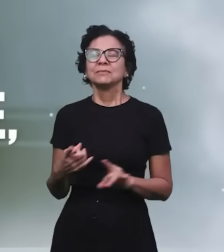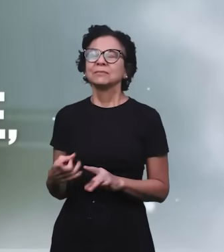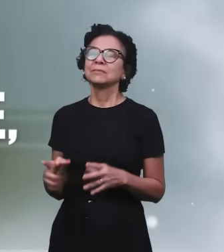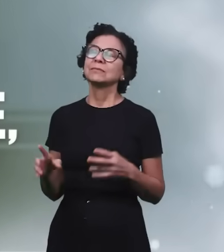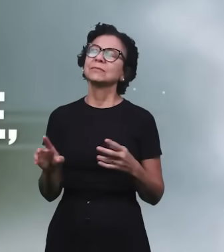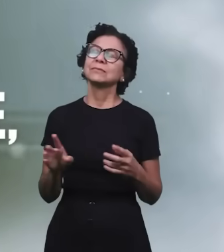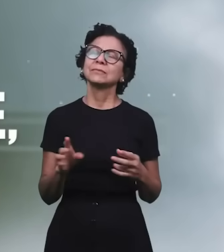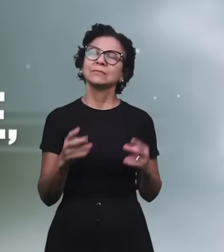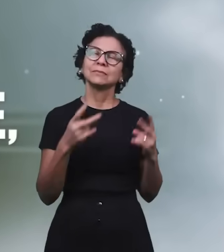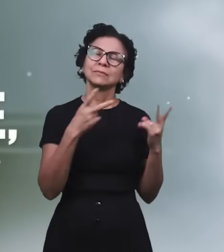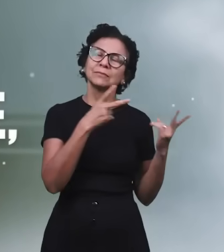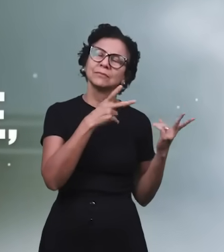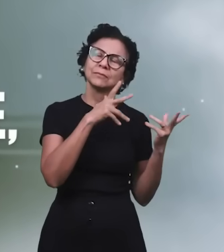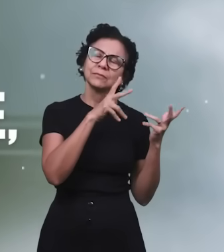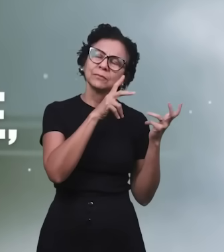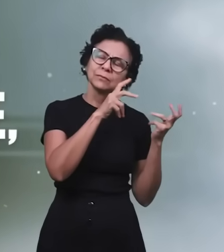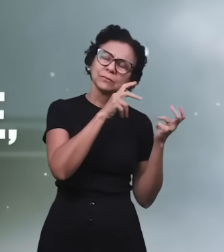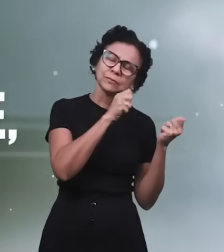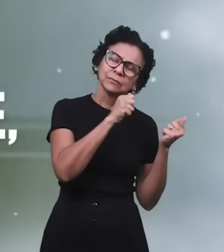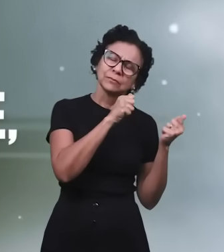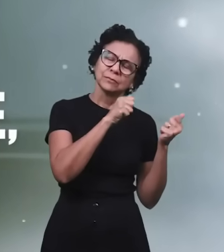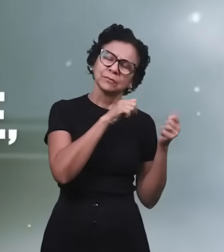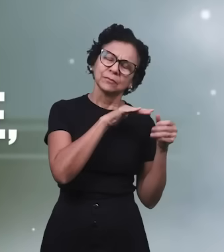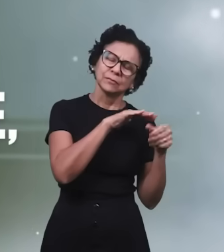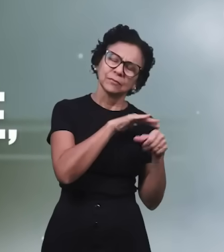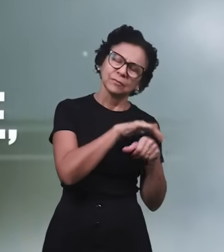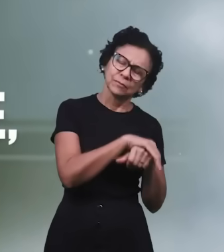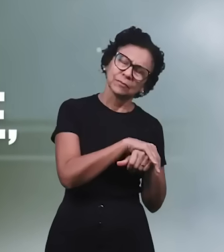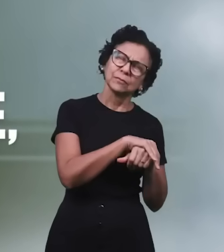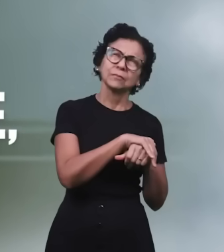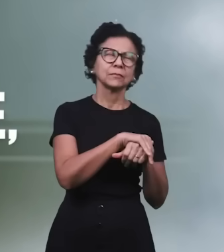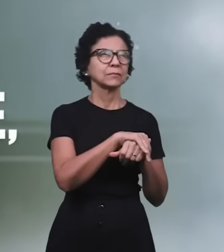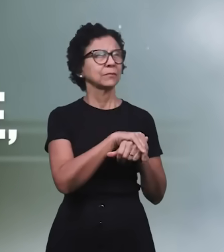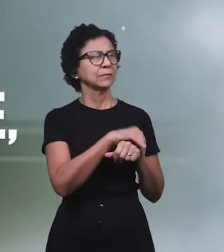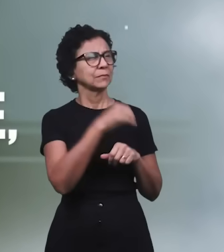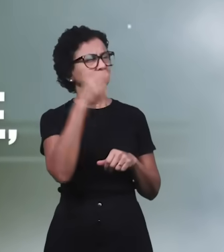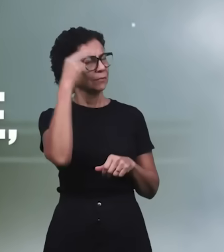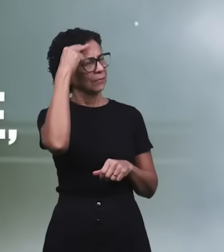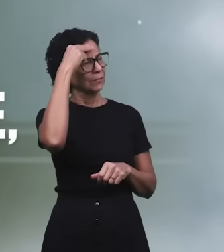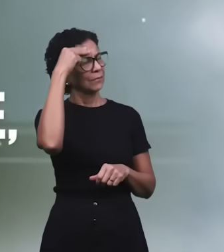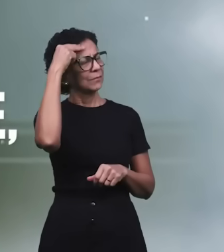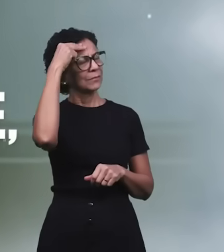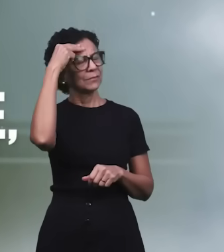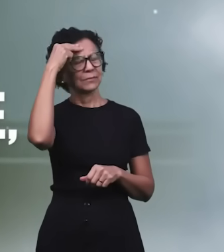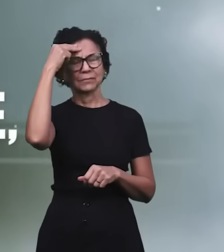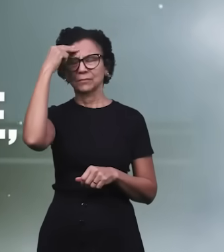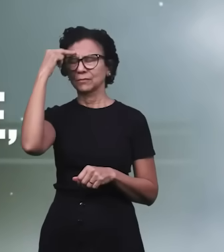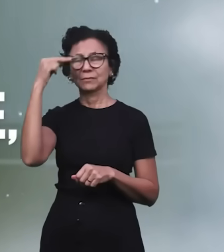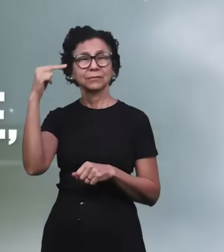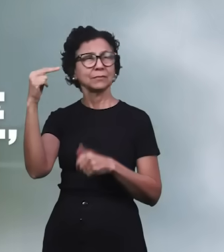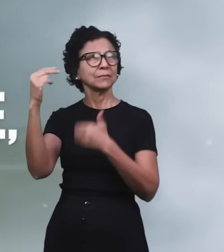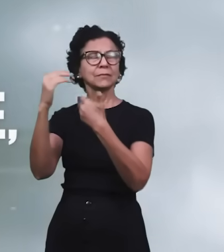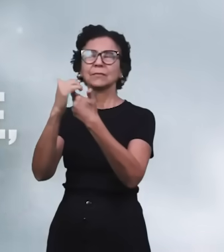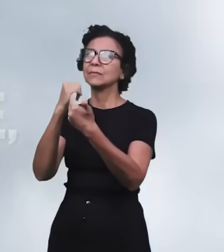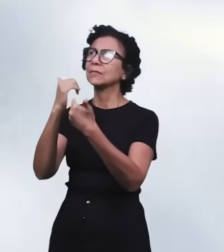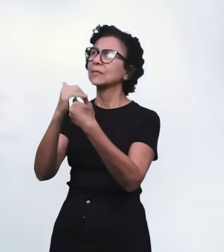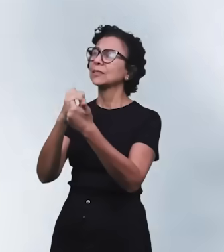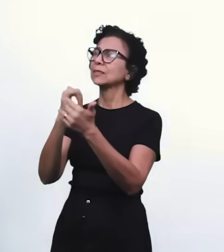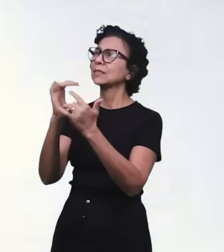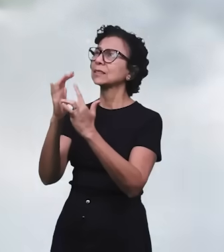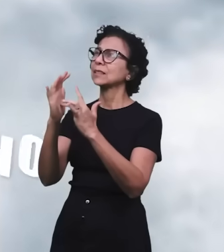Sonhei com Jesus esta noite, um conselho ele me